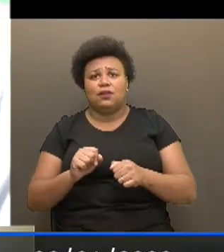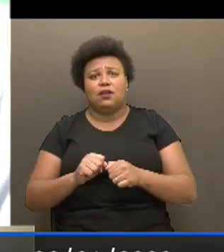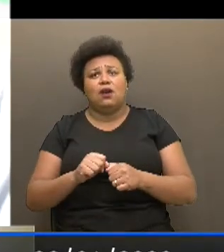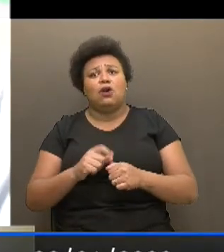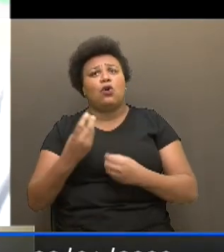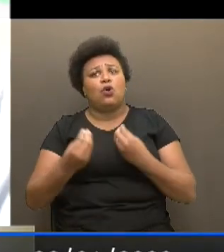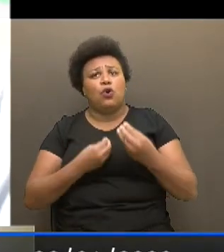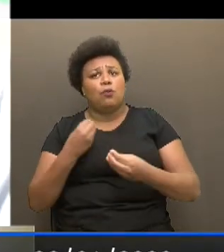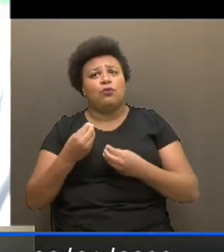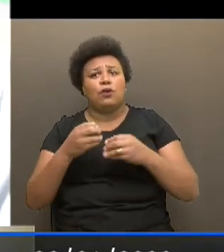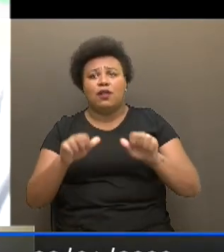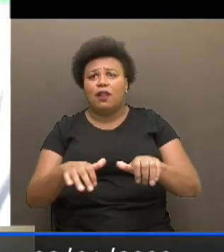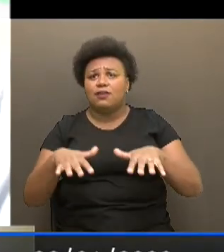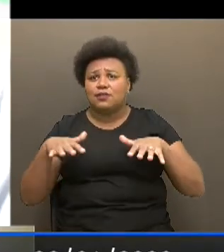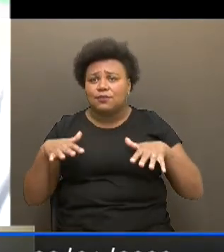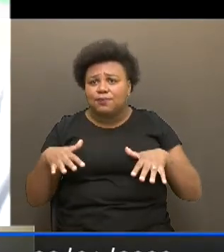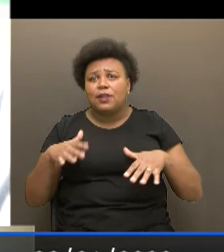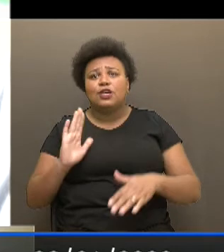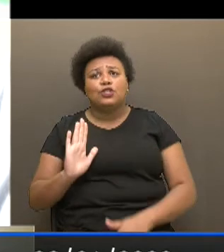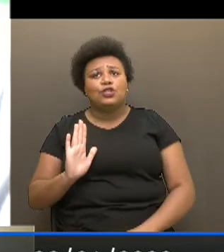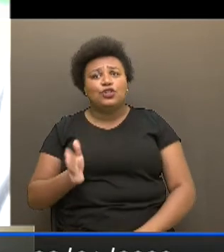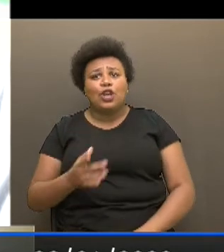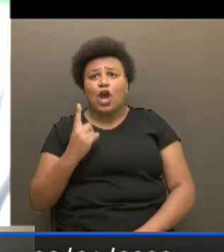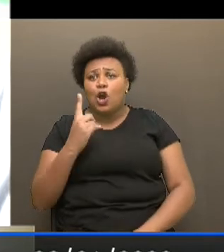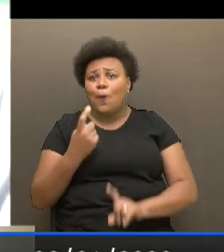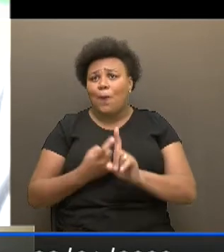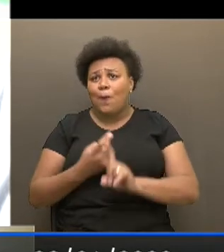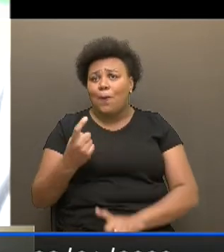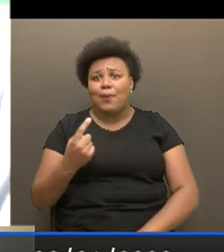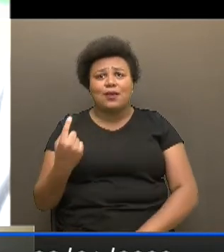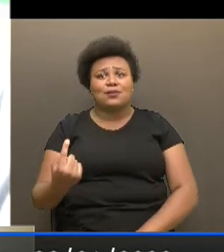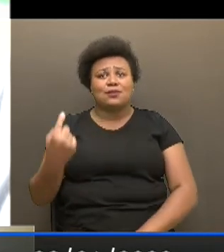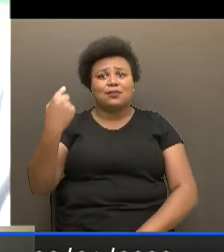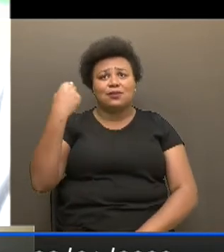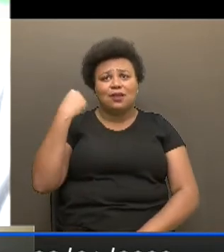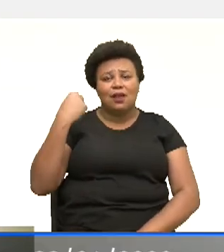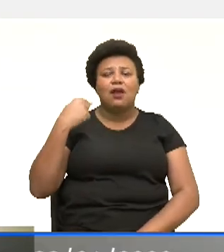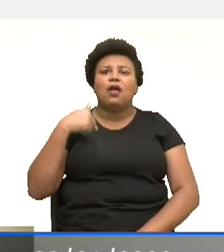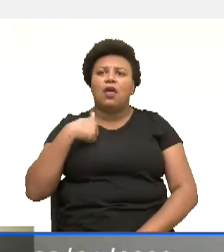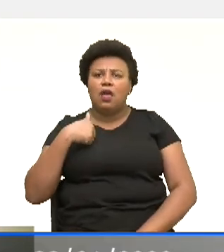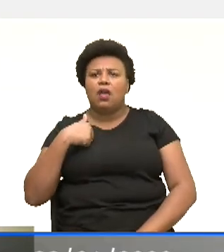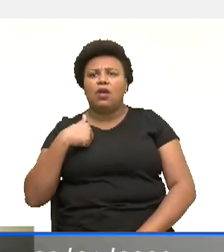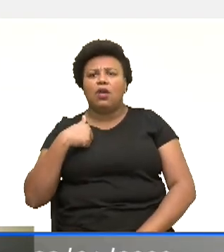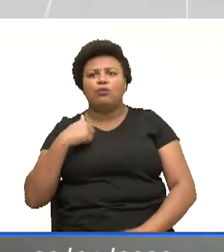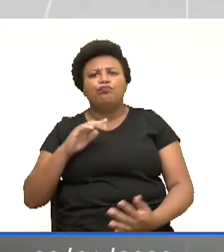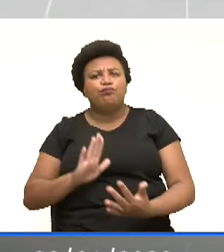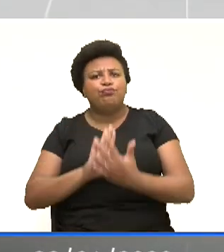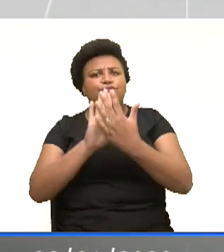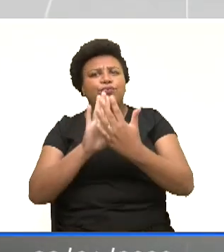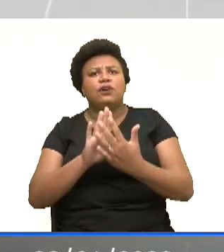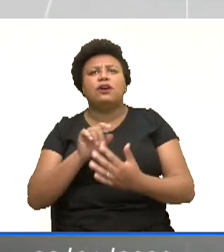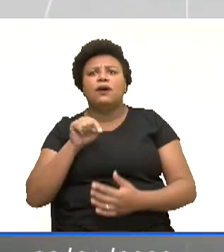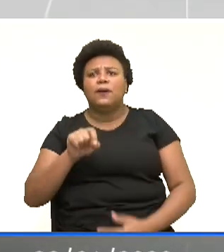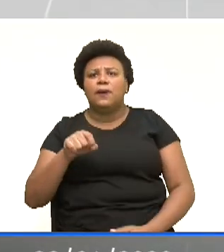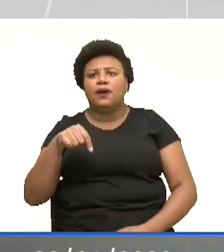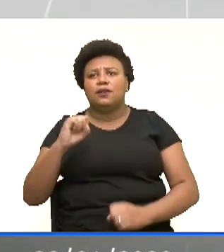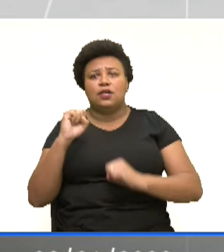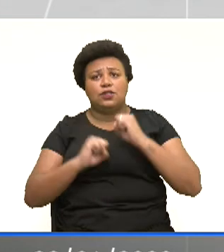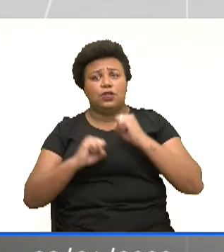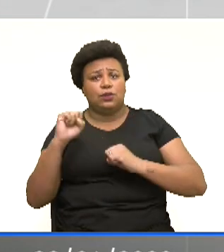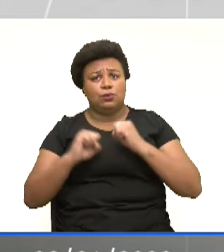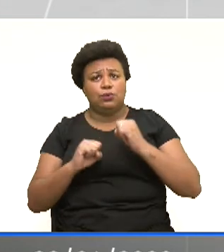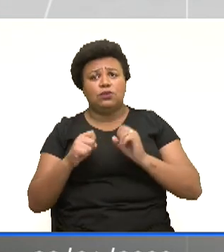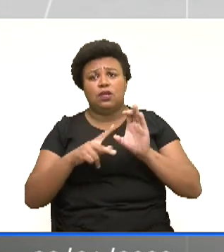Poder Legislativo. Já há um mês atrás, né, eu me defrontei com essa situação aqui nas indústrias da